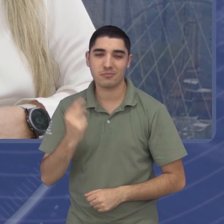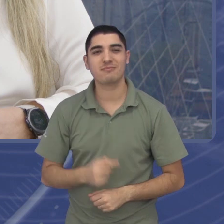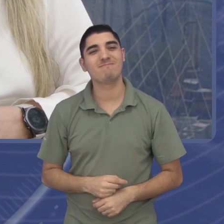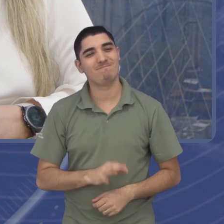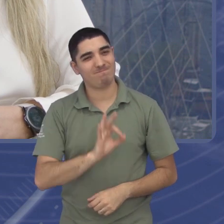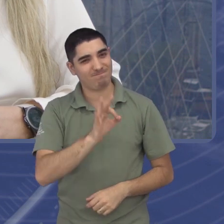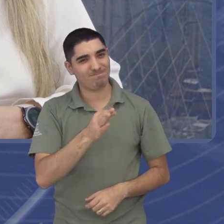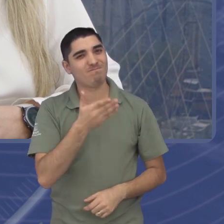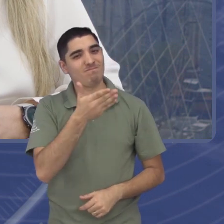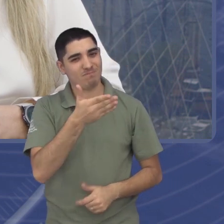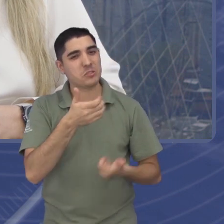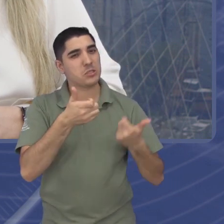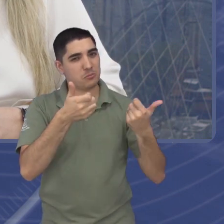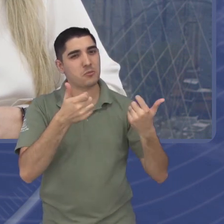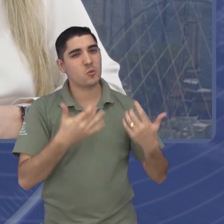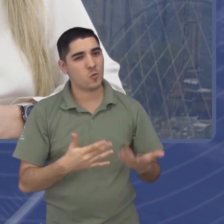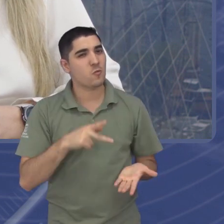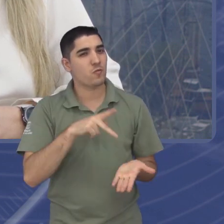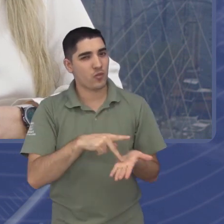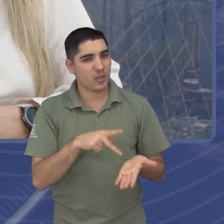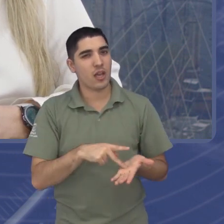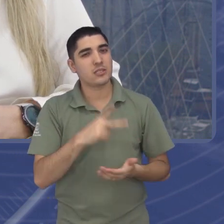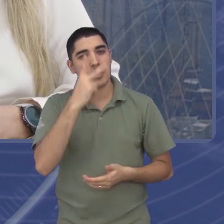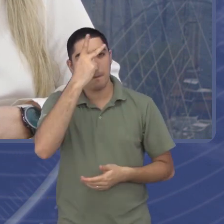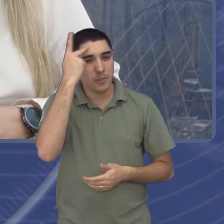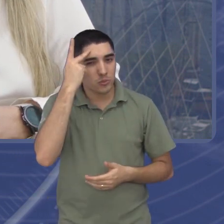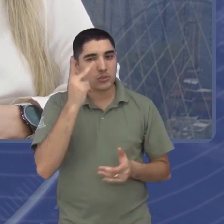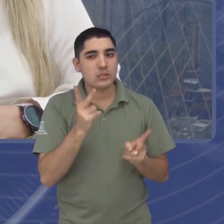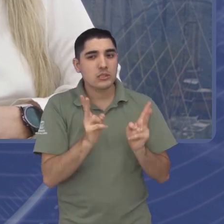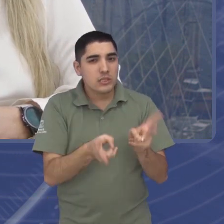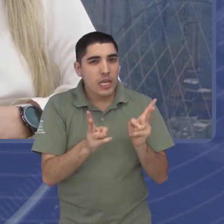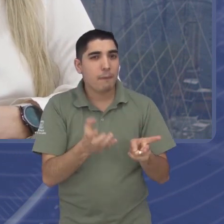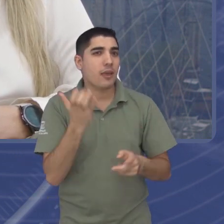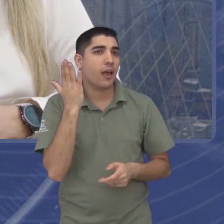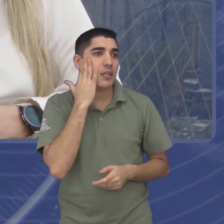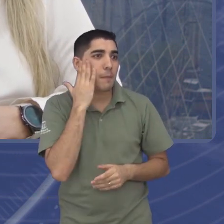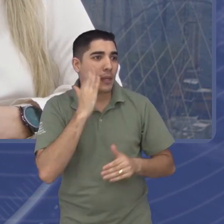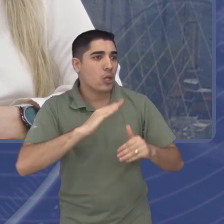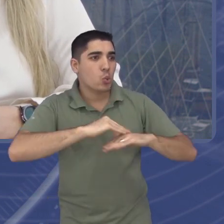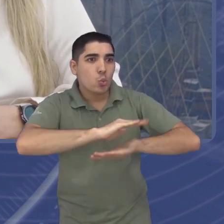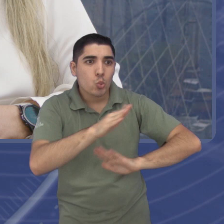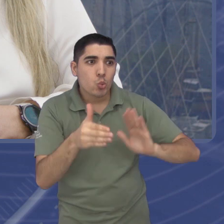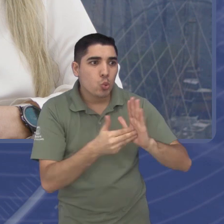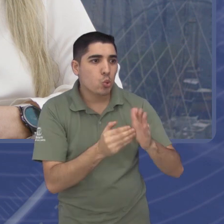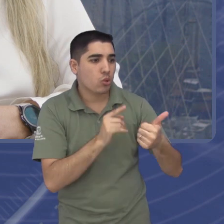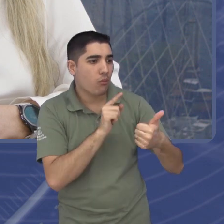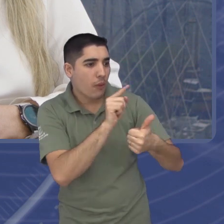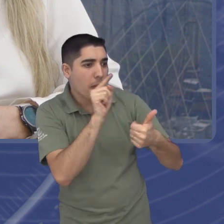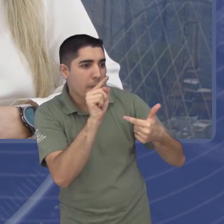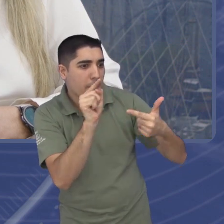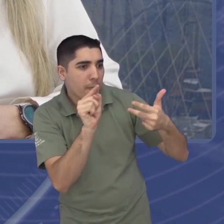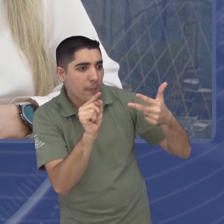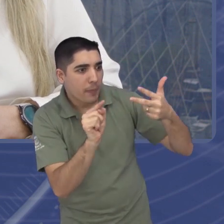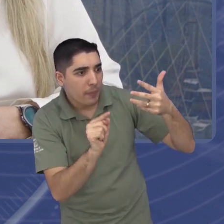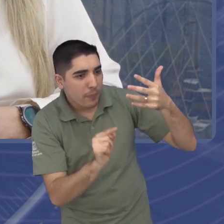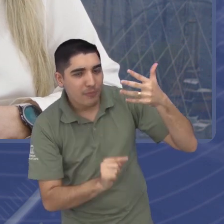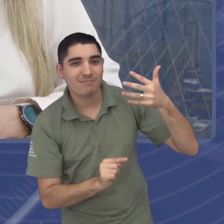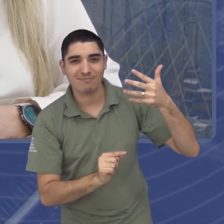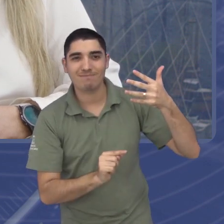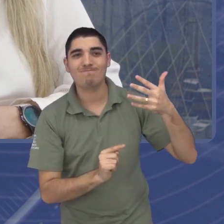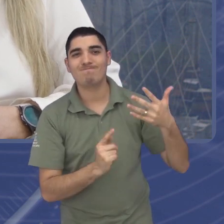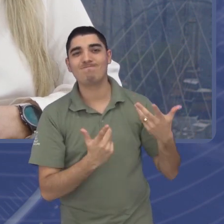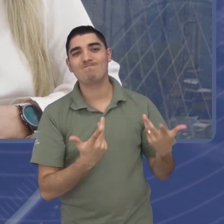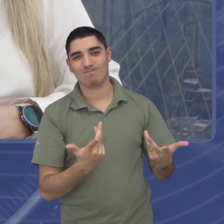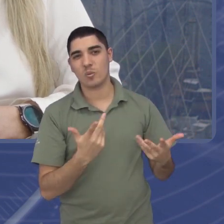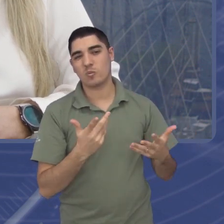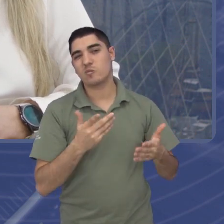Rafaela? Conviver, dar conta das coisas que estão à sua volta ou que te atingem diretamente, muitas vezes já é